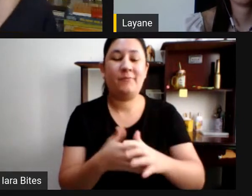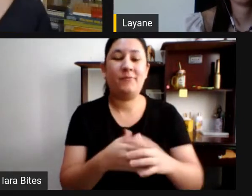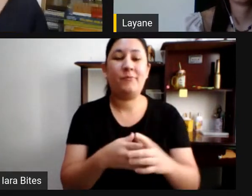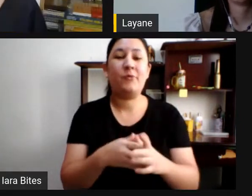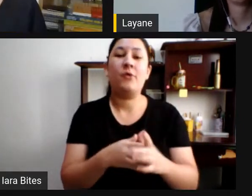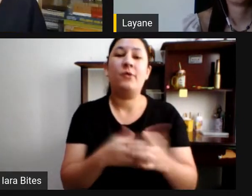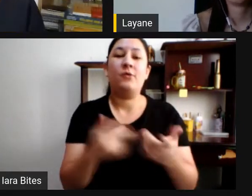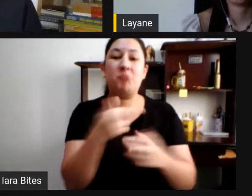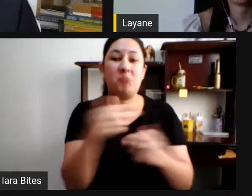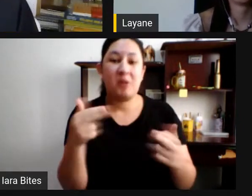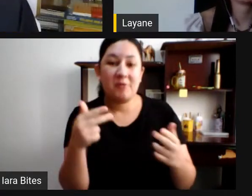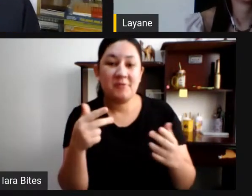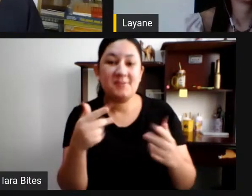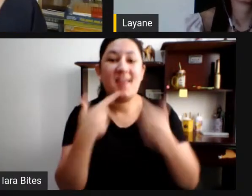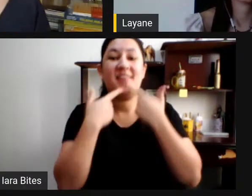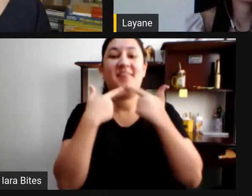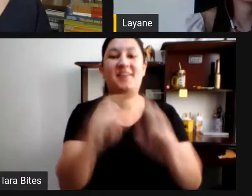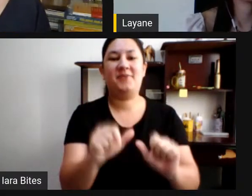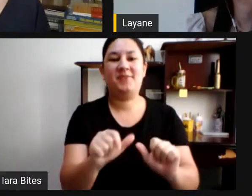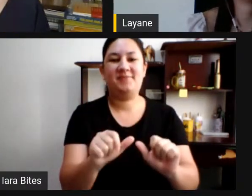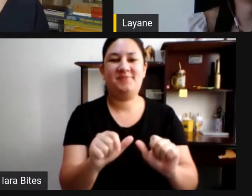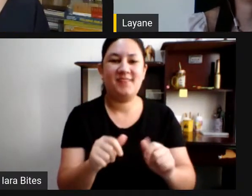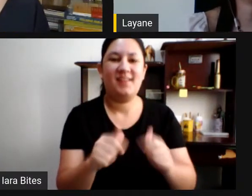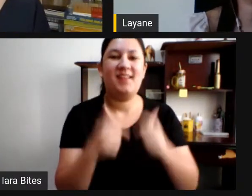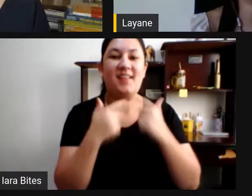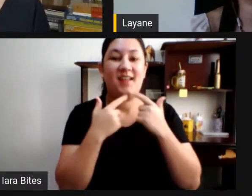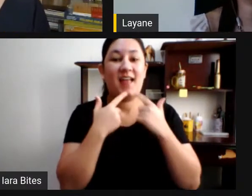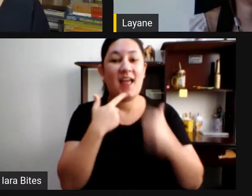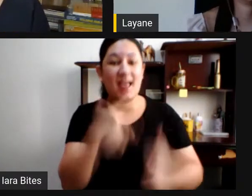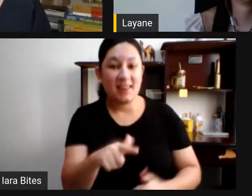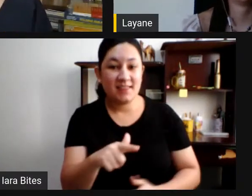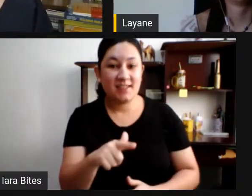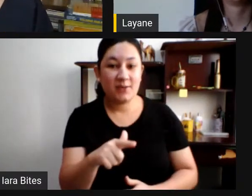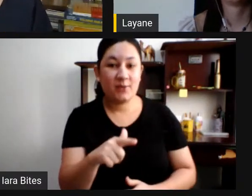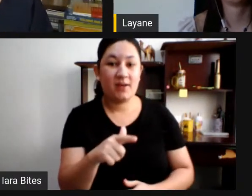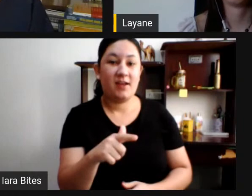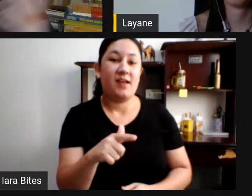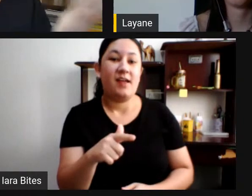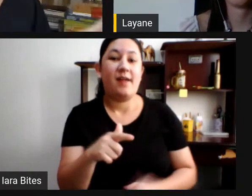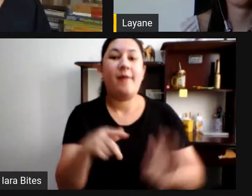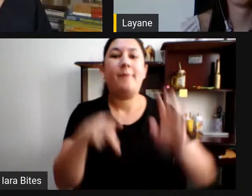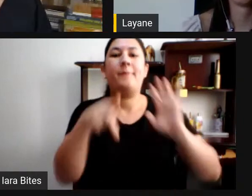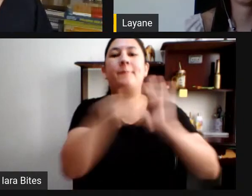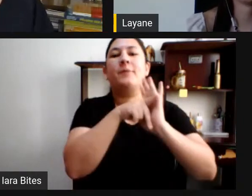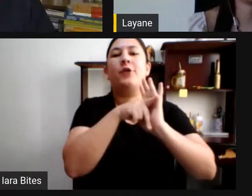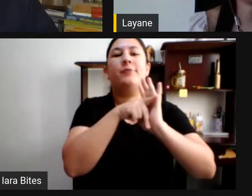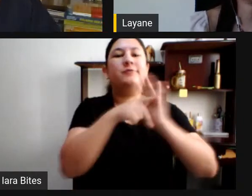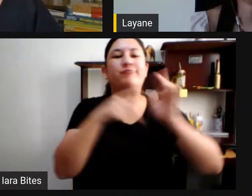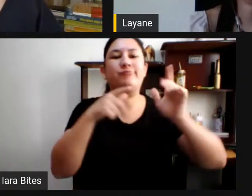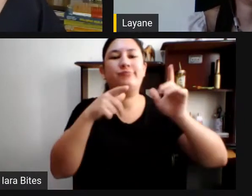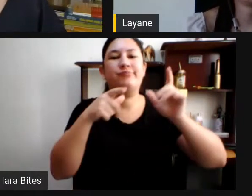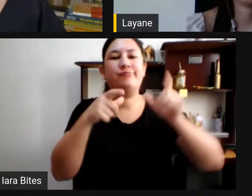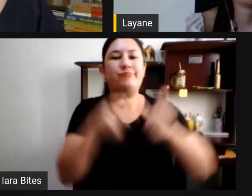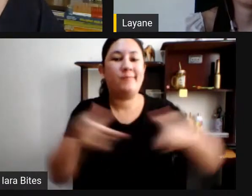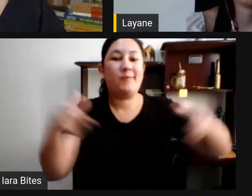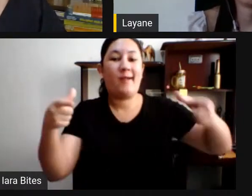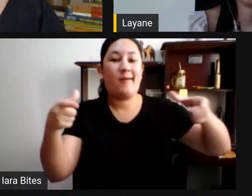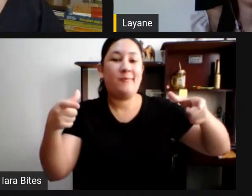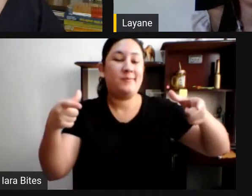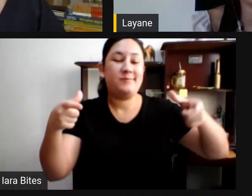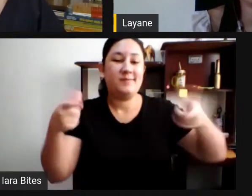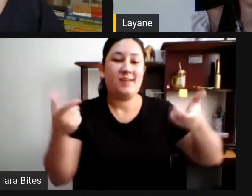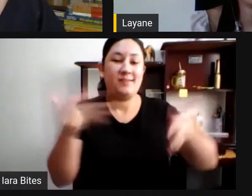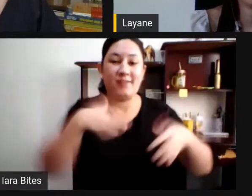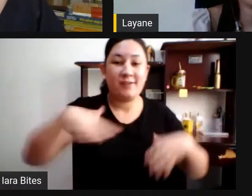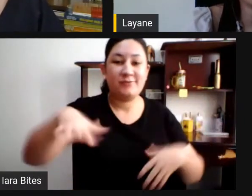como nós pensamos atualmente o objeto língua ele pertencia a um amplo espectro naquele momento a poesia